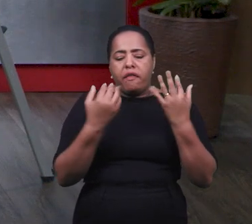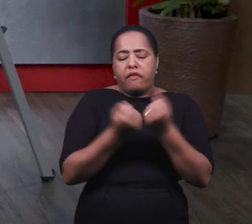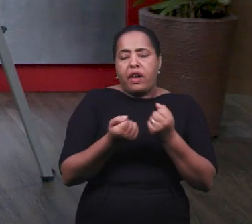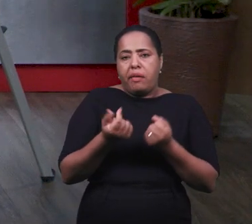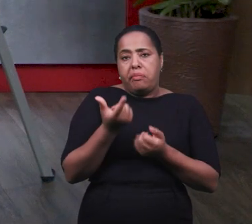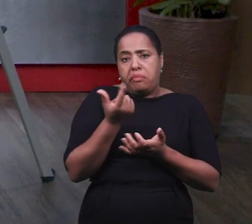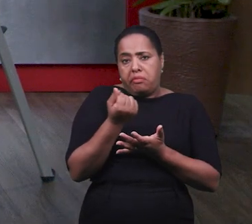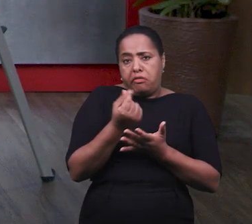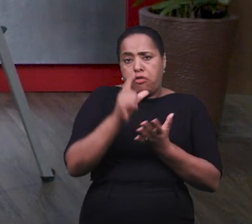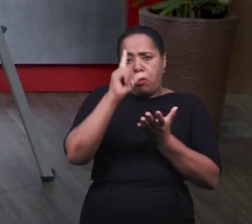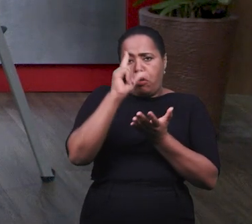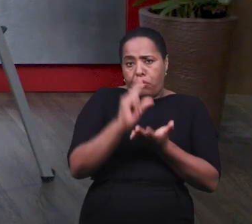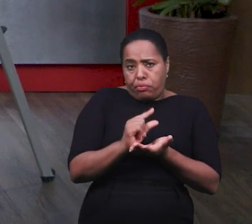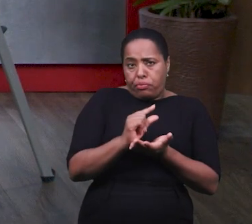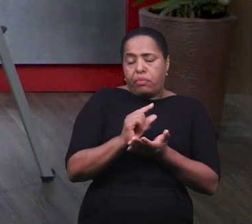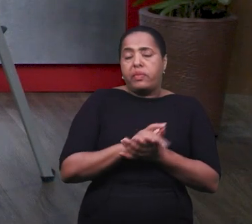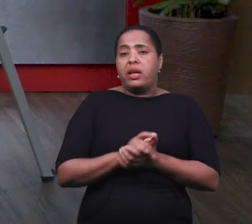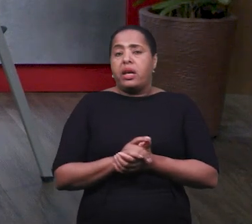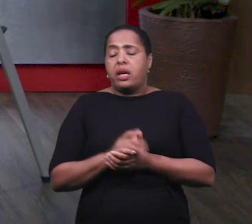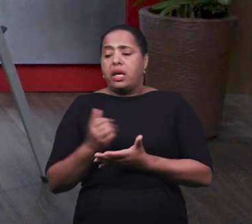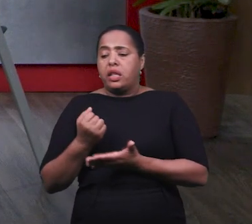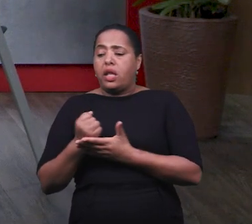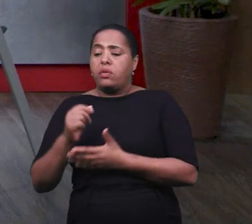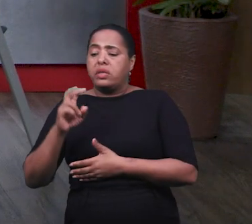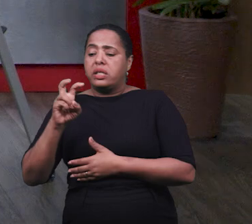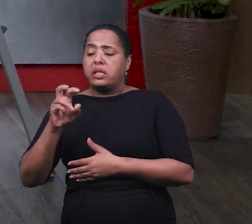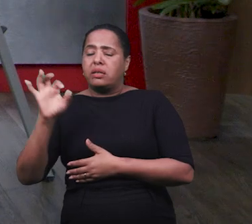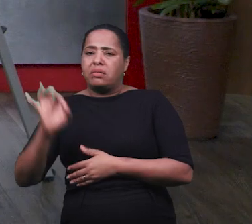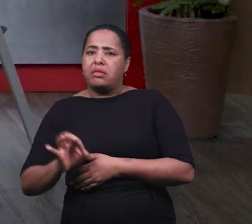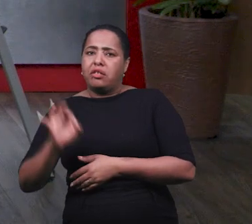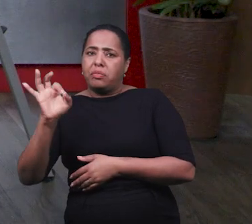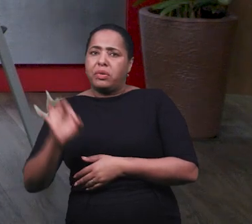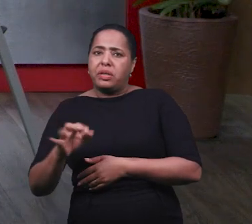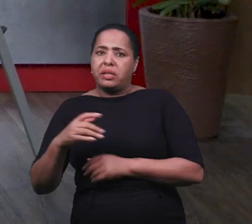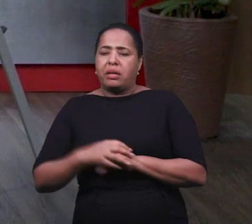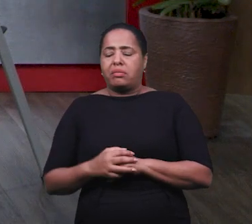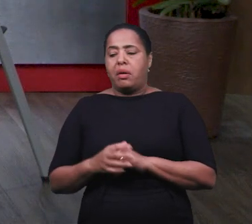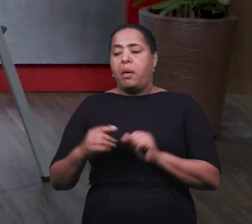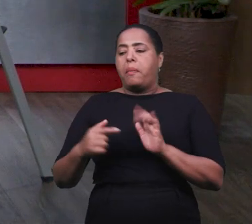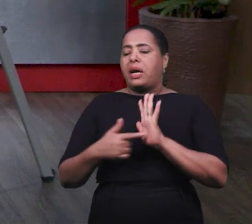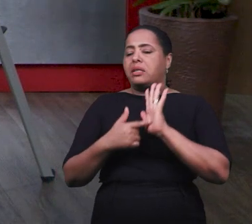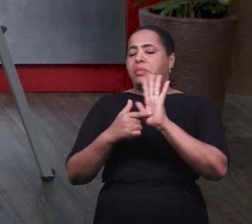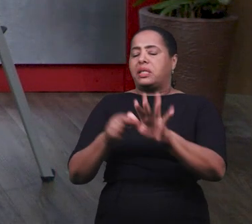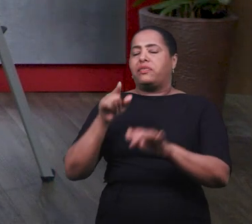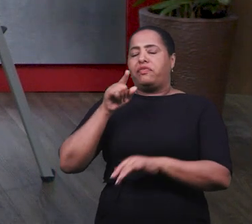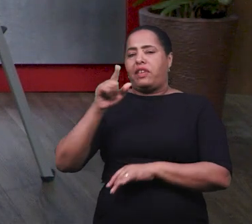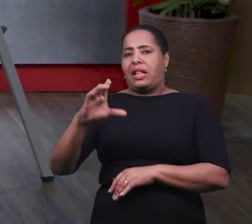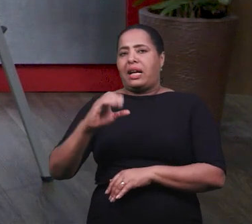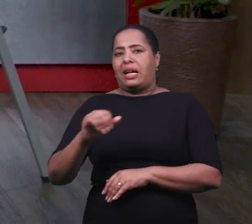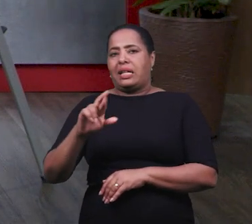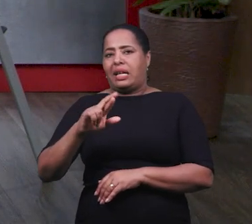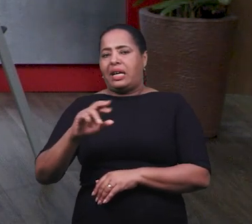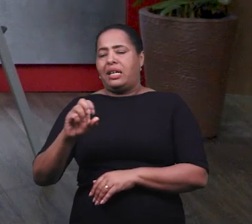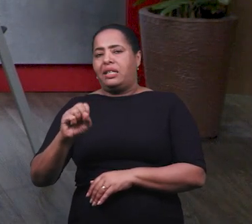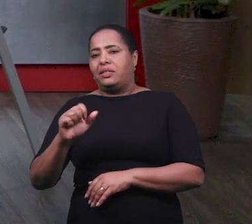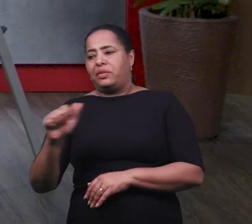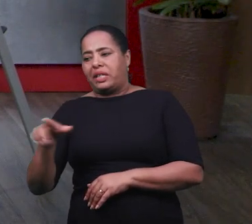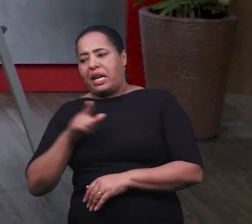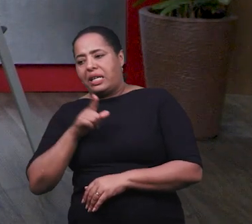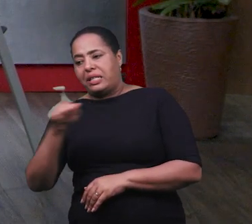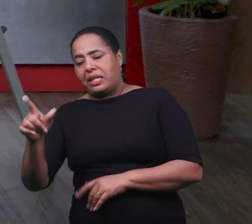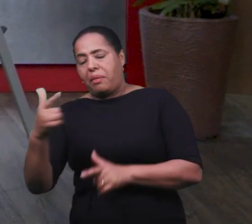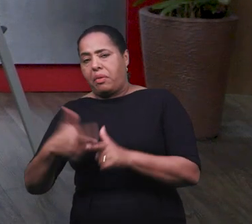pode contribuir com uma alíquota de 5%. Só que aí ela precisa comunicar ao INSS que ela é baixa renda, ir no CRAS, tudo certinho para não ter problema